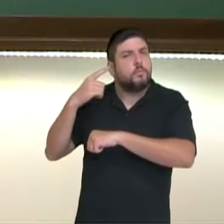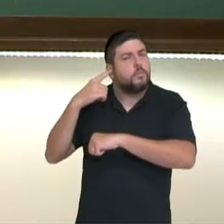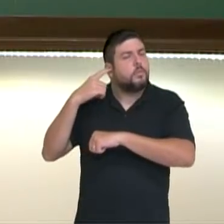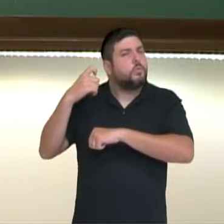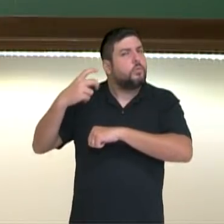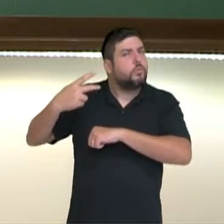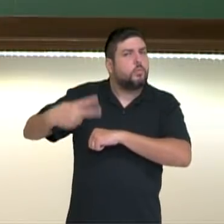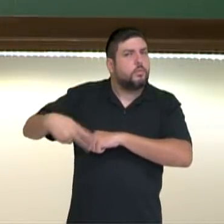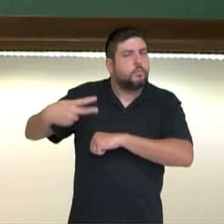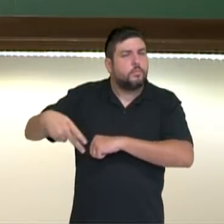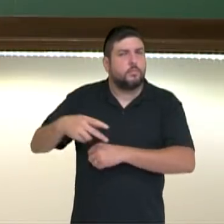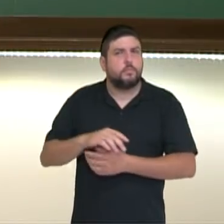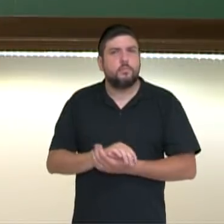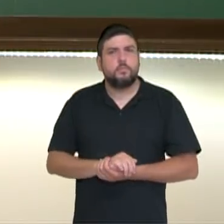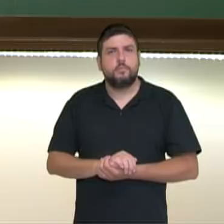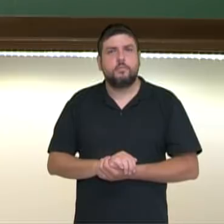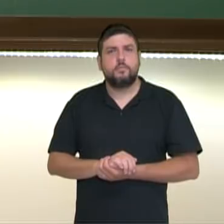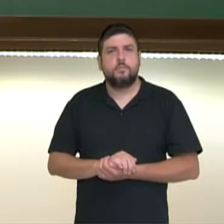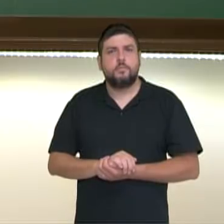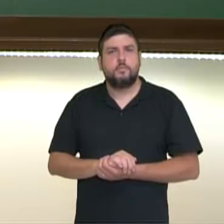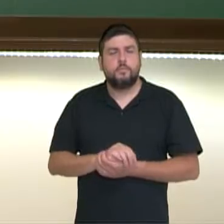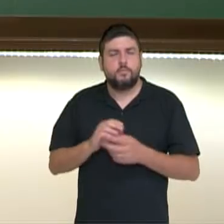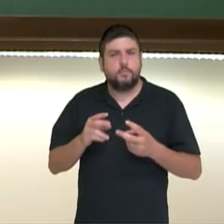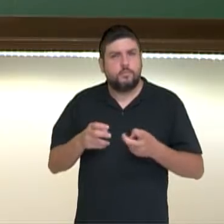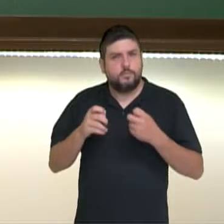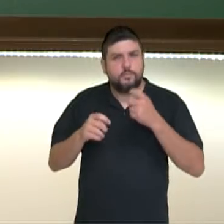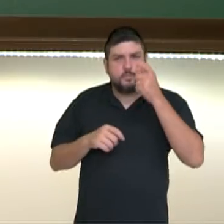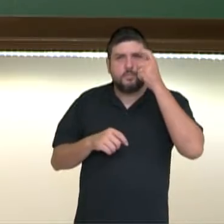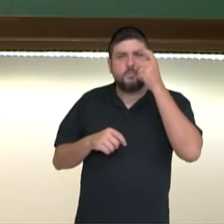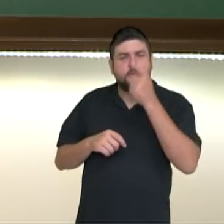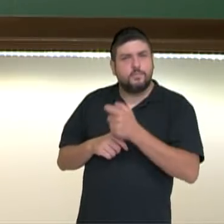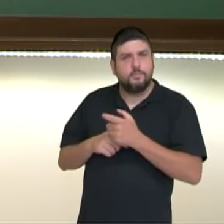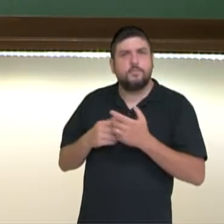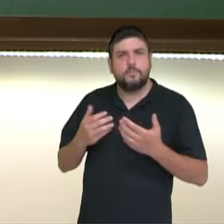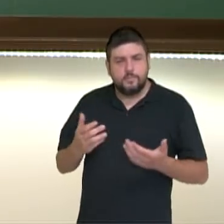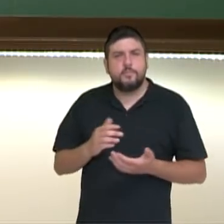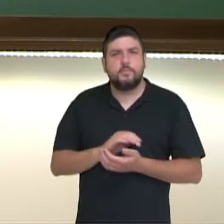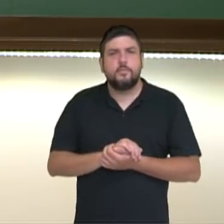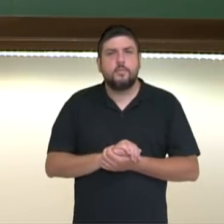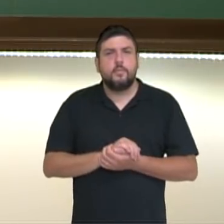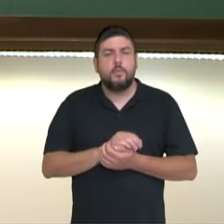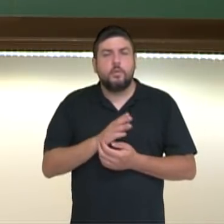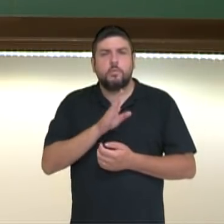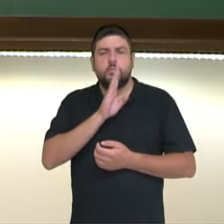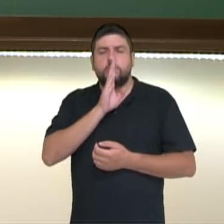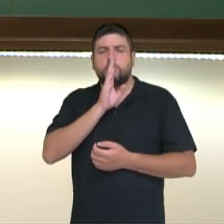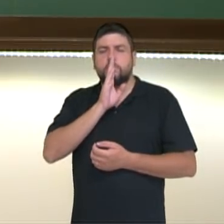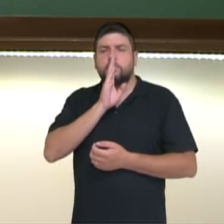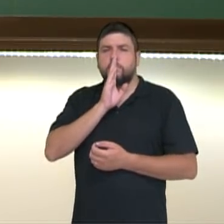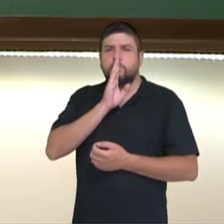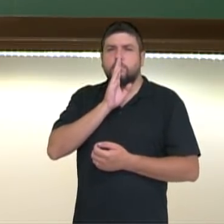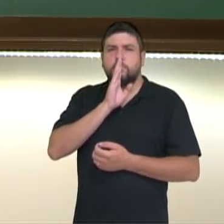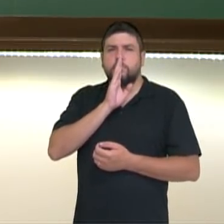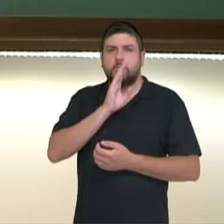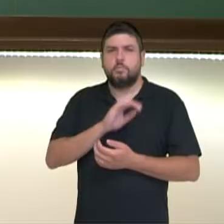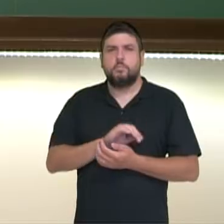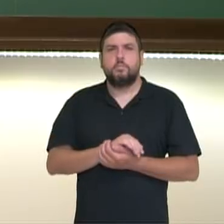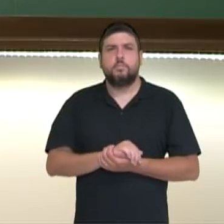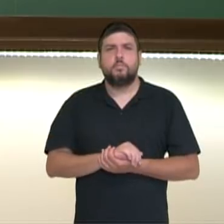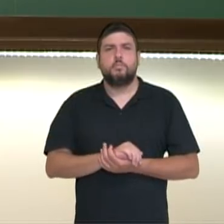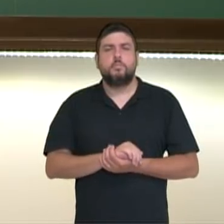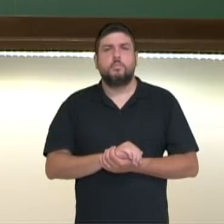interessante, né? Então, o silêncio absoluto aí, ele é questionável.